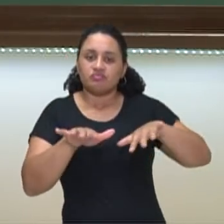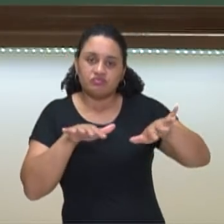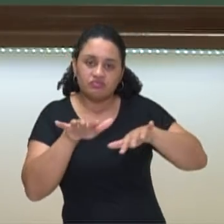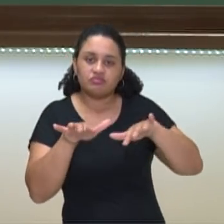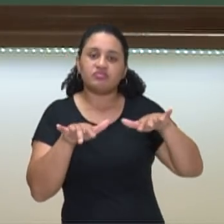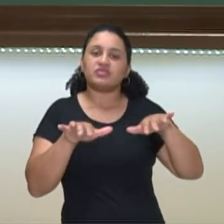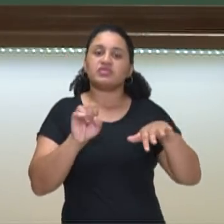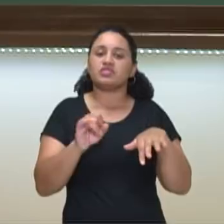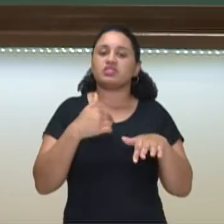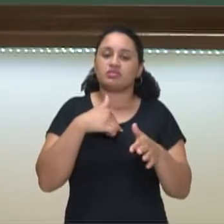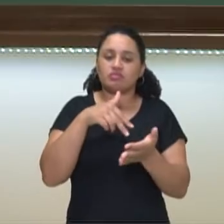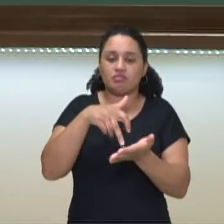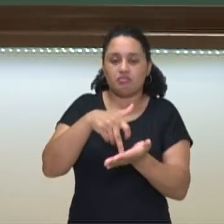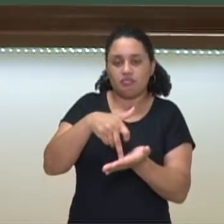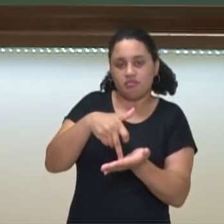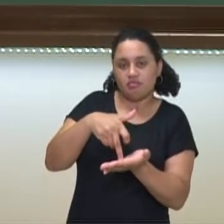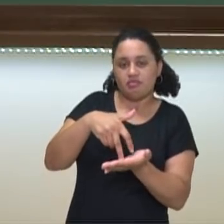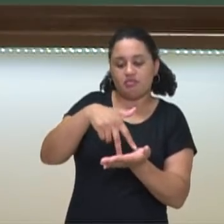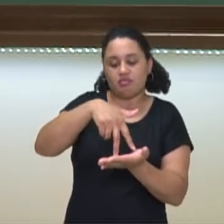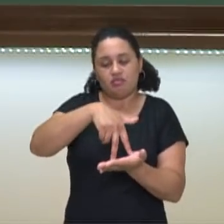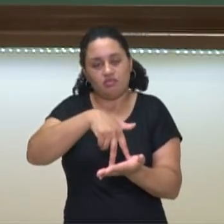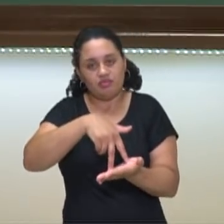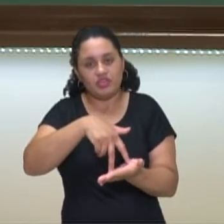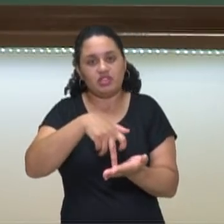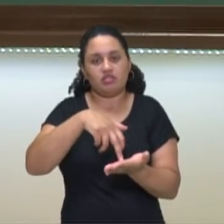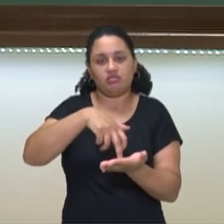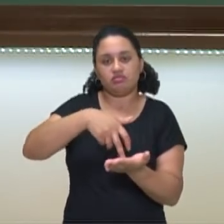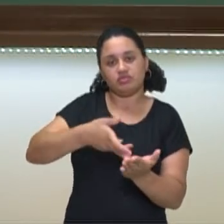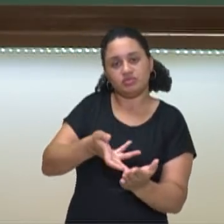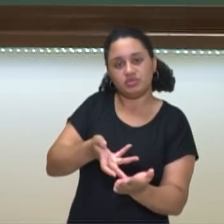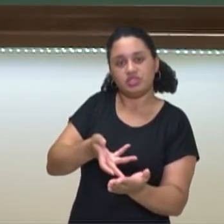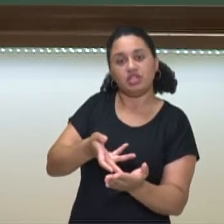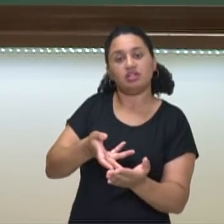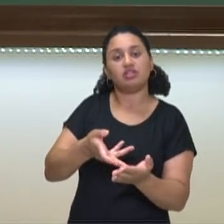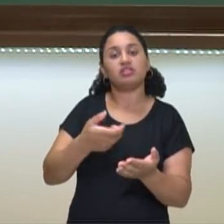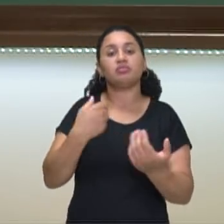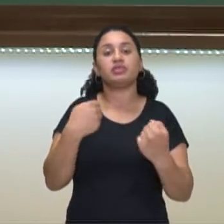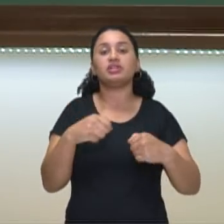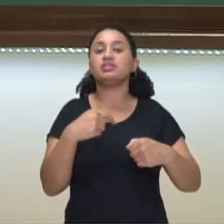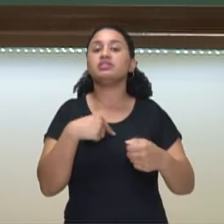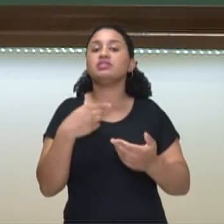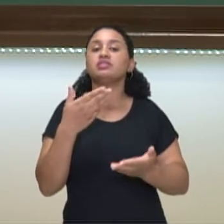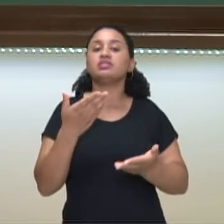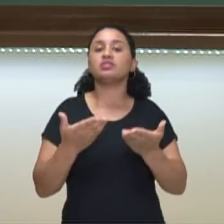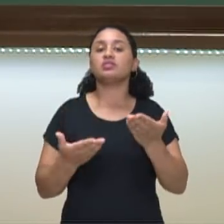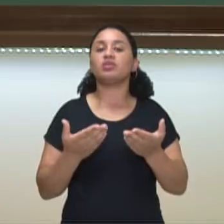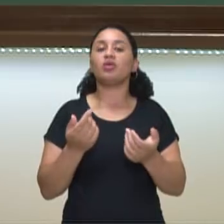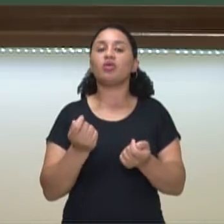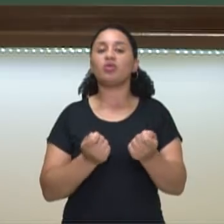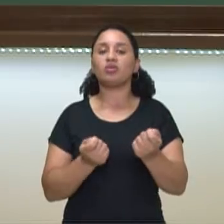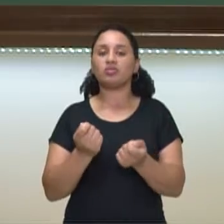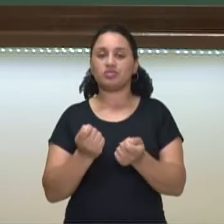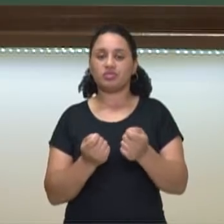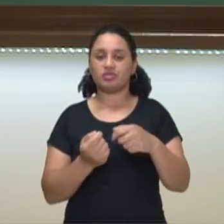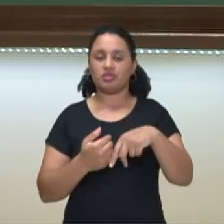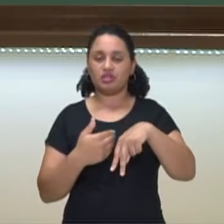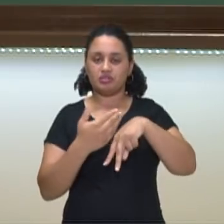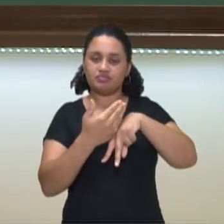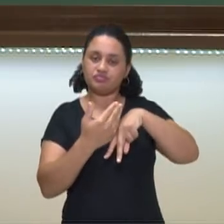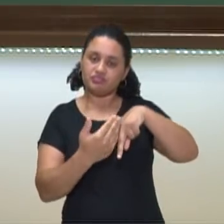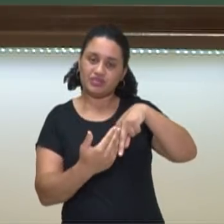eu vou ficar num pé só, quando eu vou executar um giro, eu tenho que ter o controle do meu eixo. Se o meu eixo